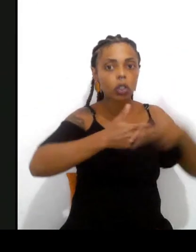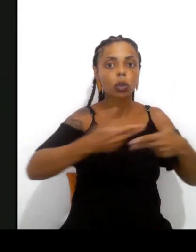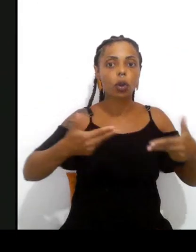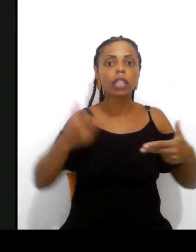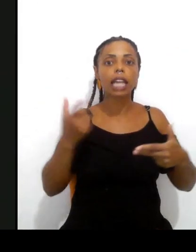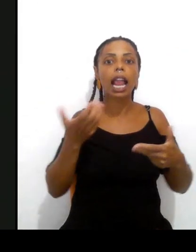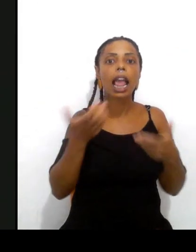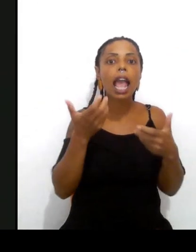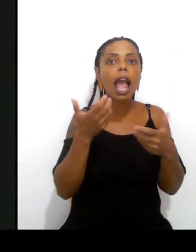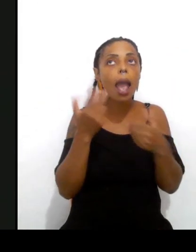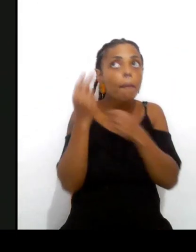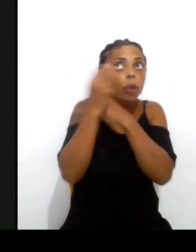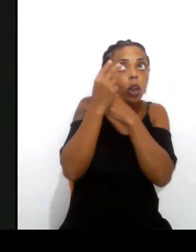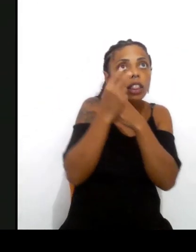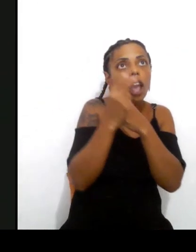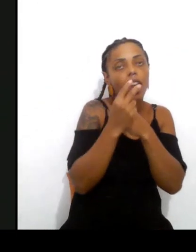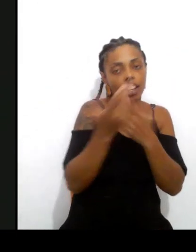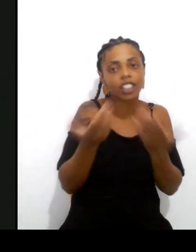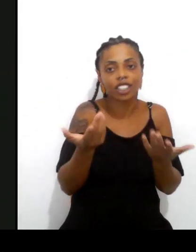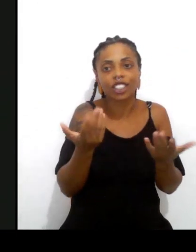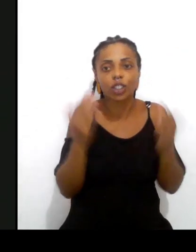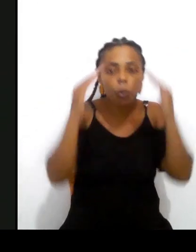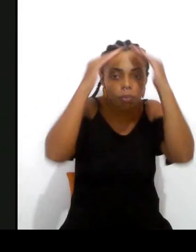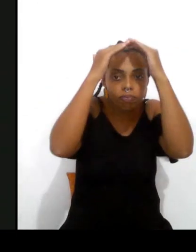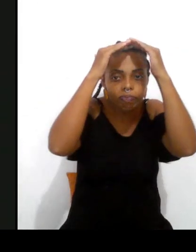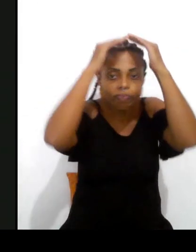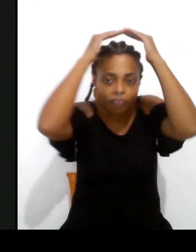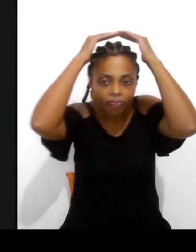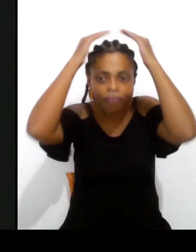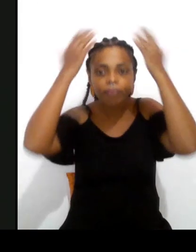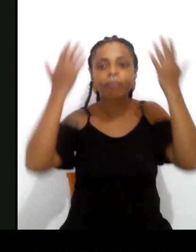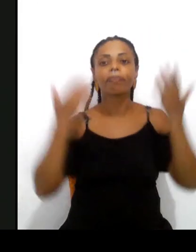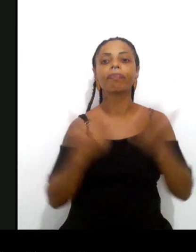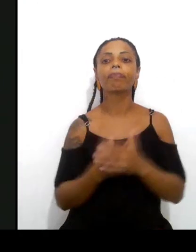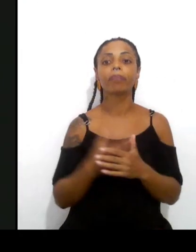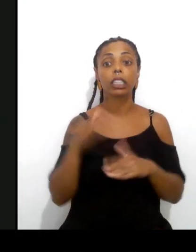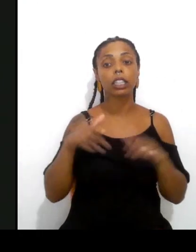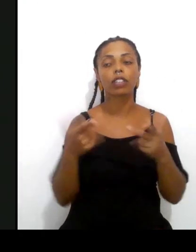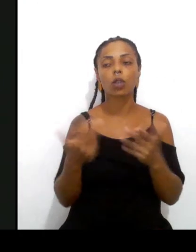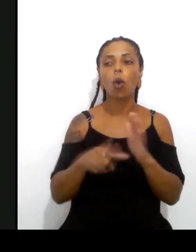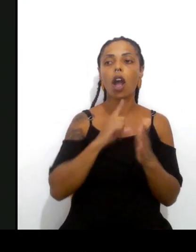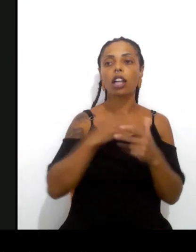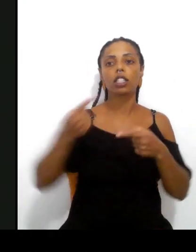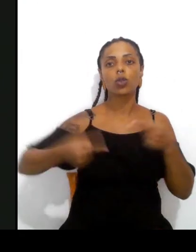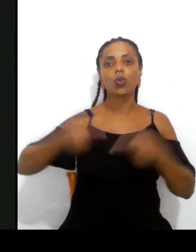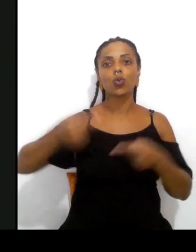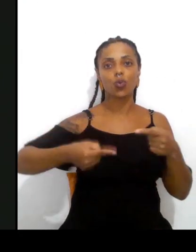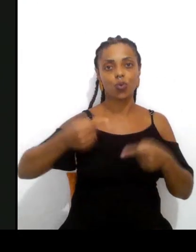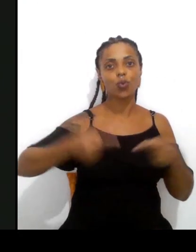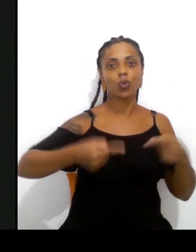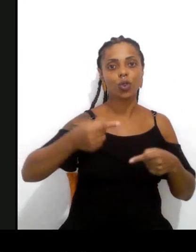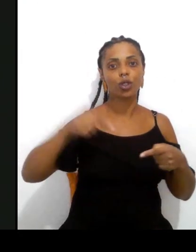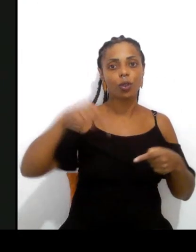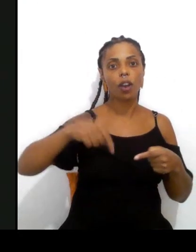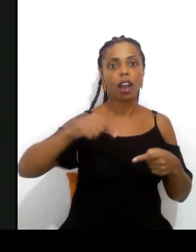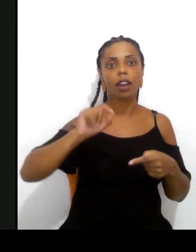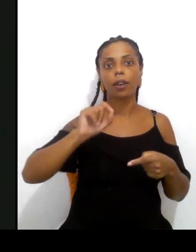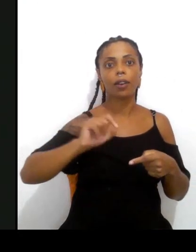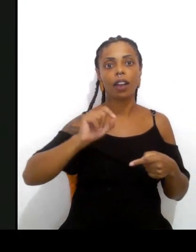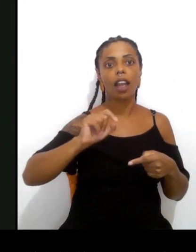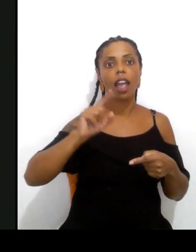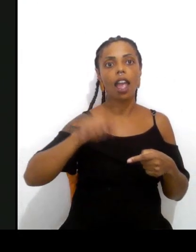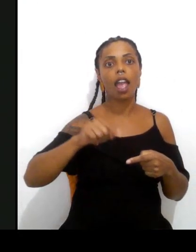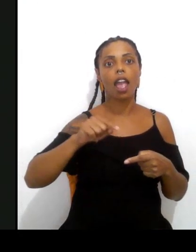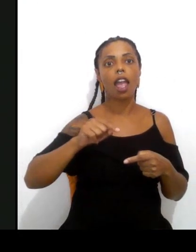e abrigo talvez como aquilo tem sido aqui discutido é como pressão e